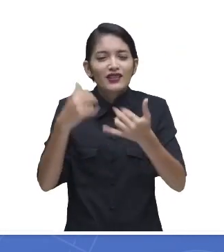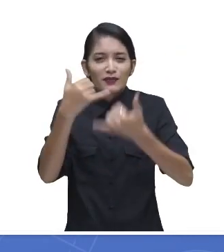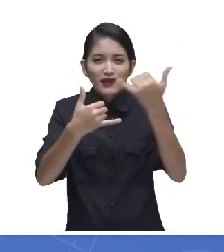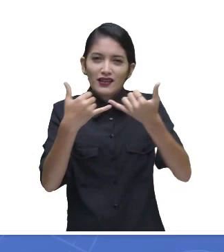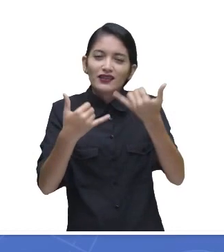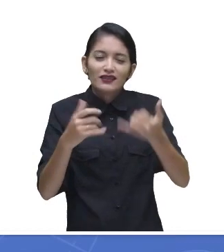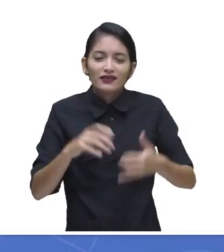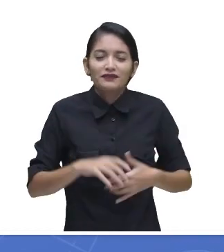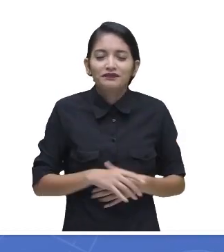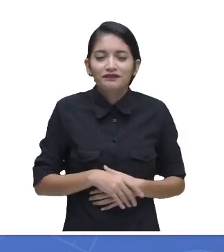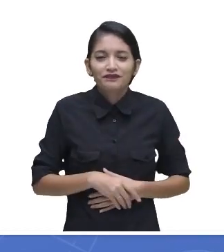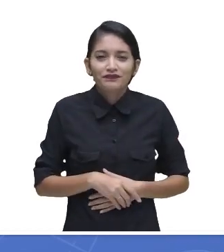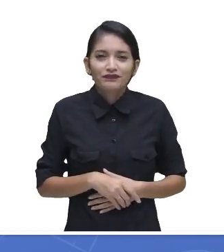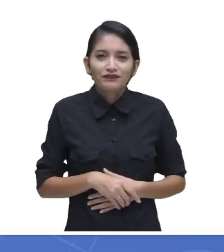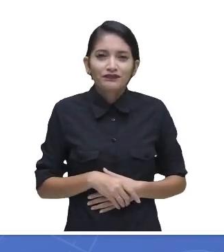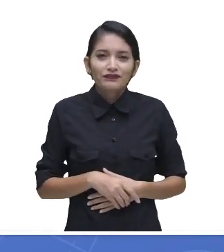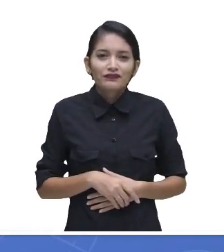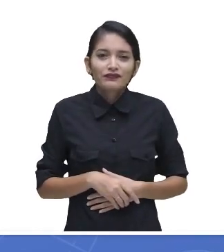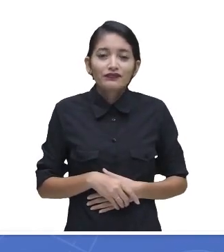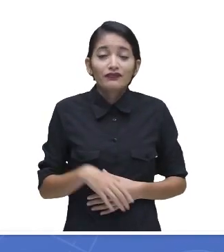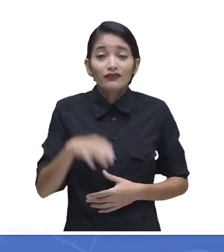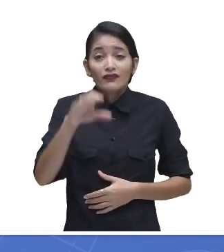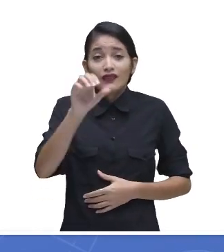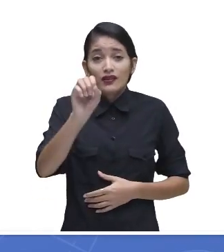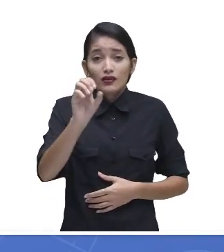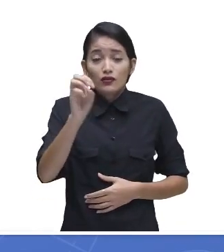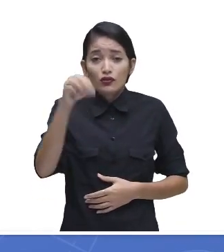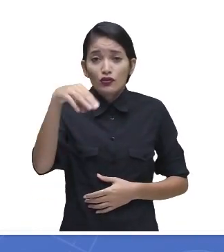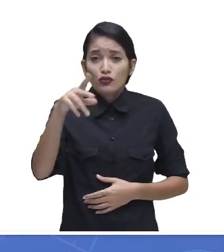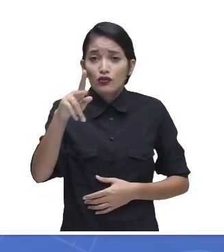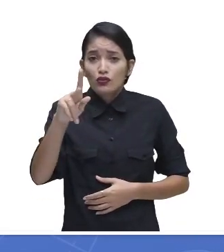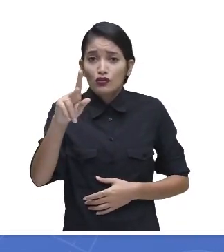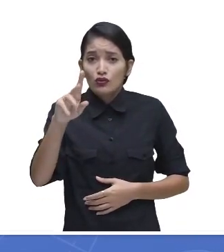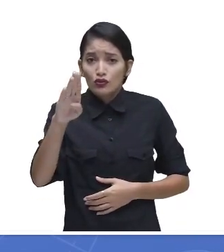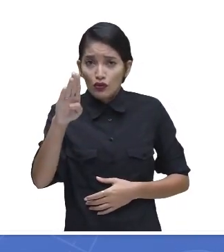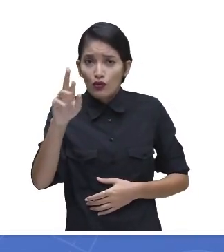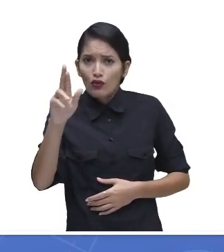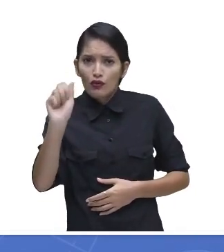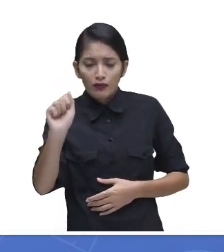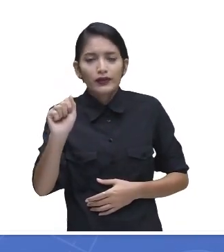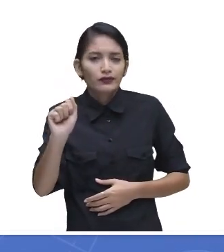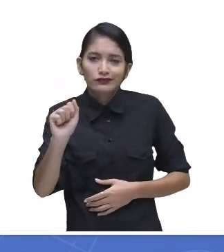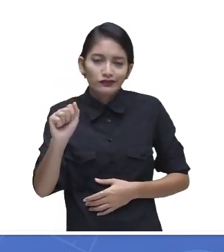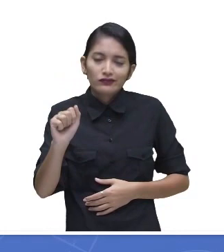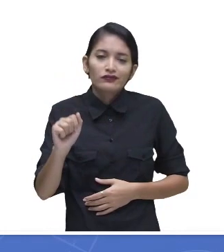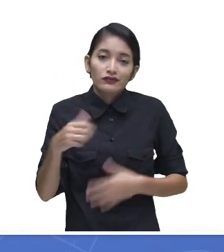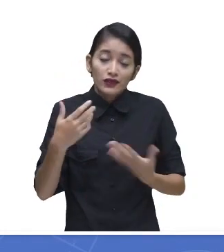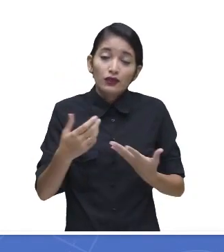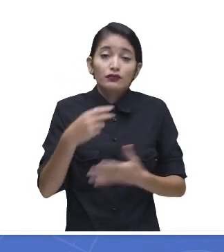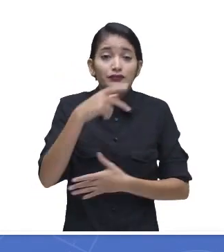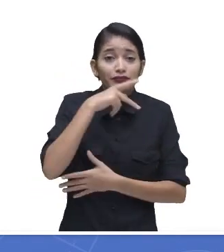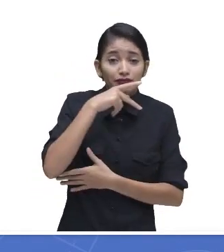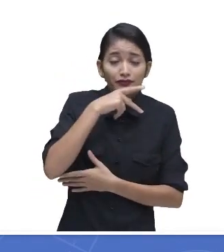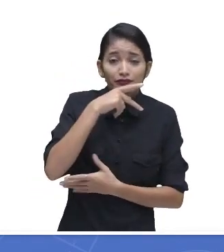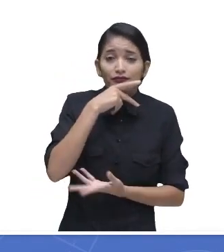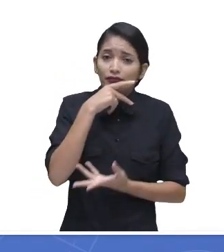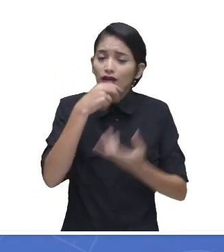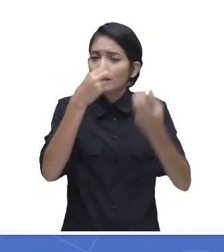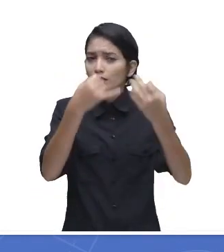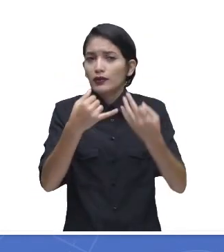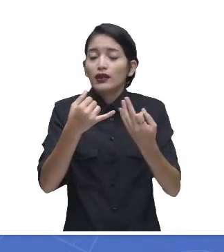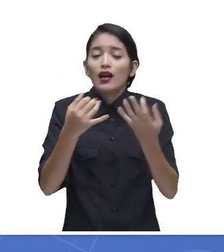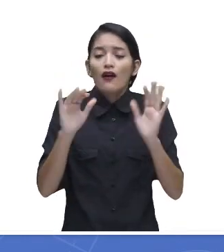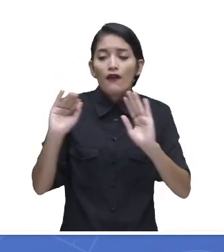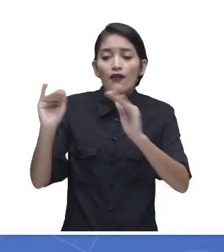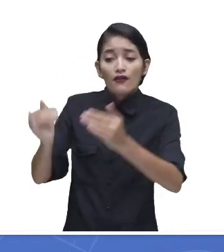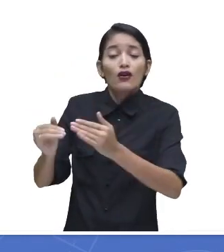sombra. A sombra é sombra, não é o real, né? Então Platão, essa mudança de mentalidade, olhar para a